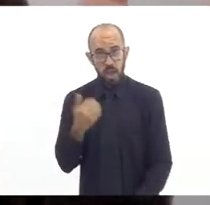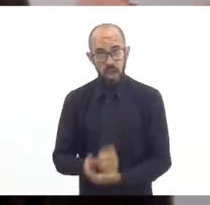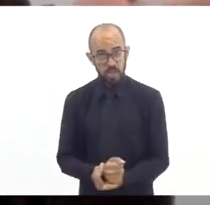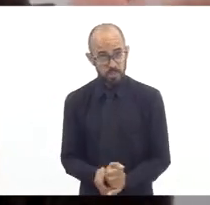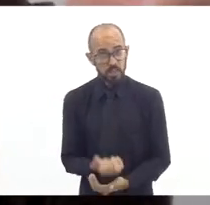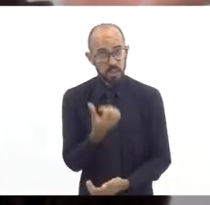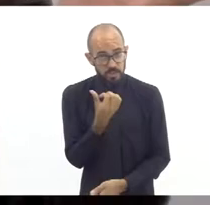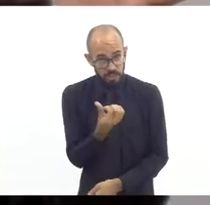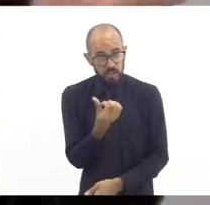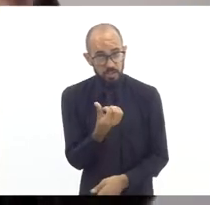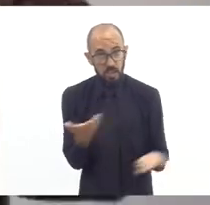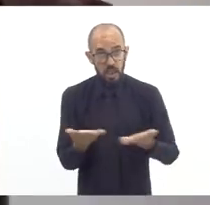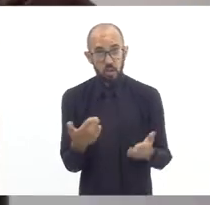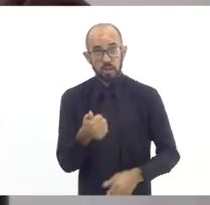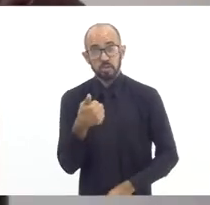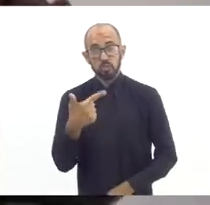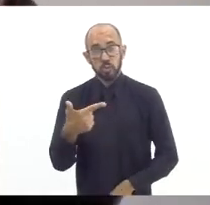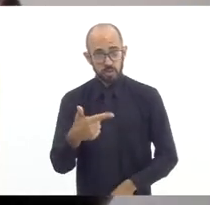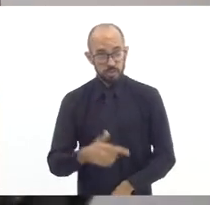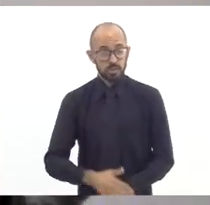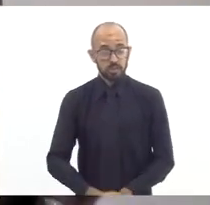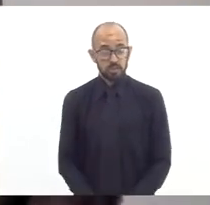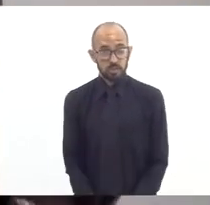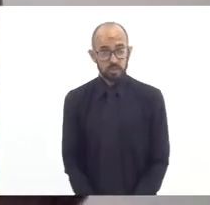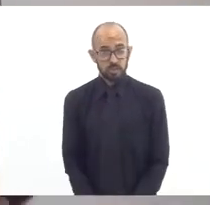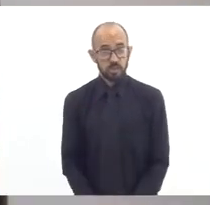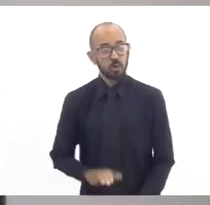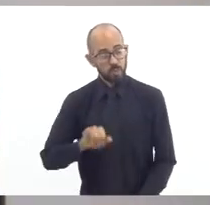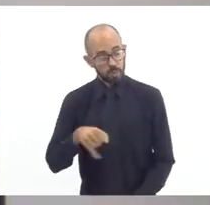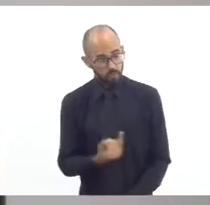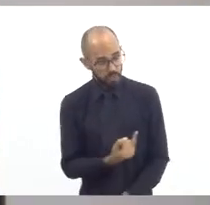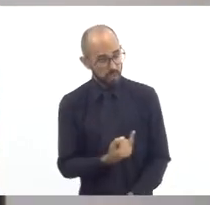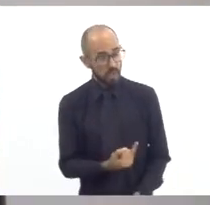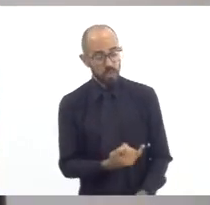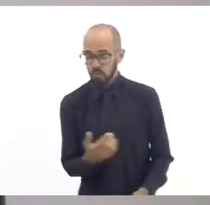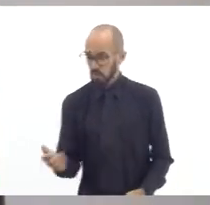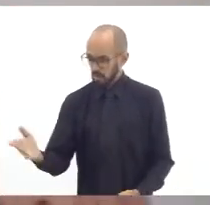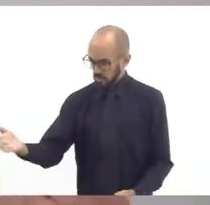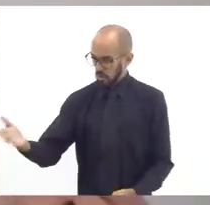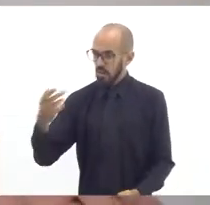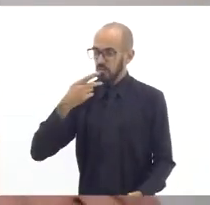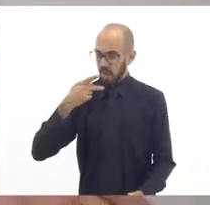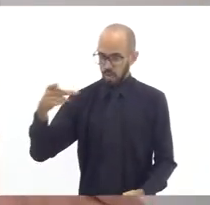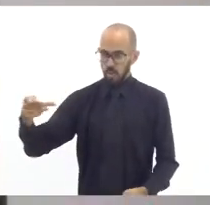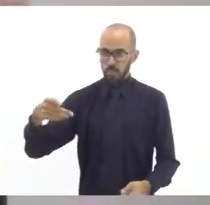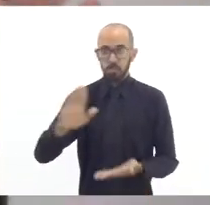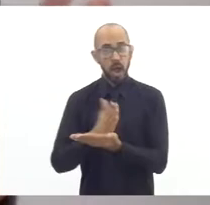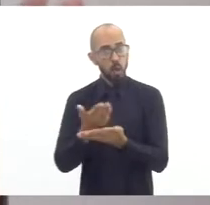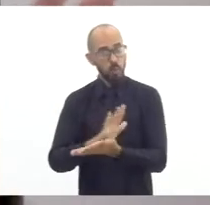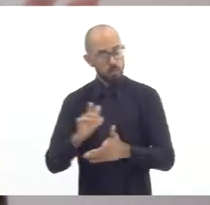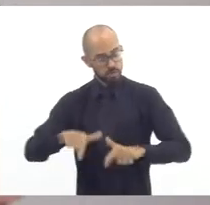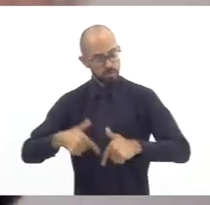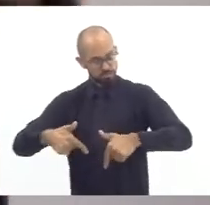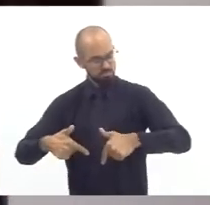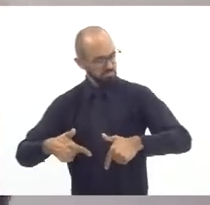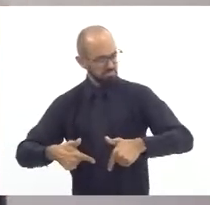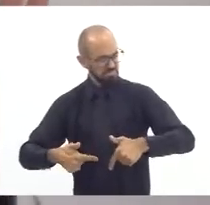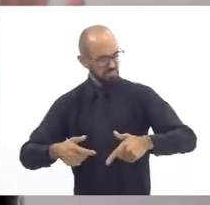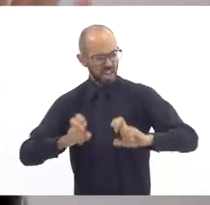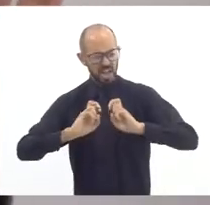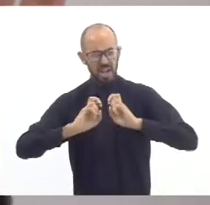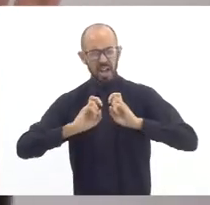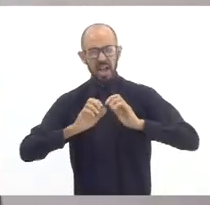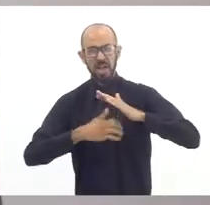12. Então, acho que, aproveitando esse gancho, Vossa Excelência, colocar claro que, para determinadas atitudes, a Supervia, mesmo com